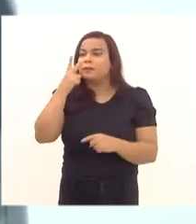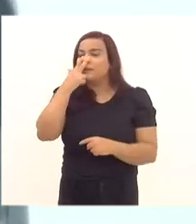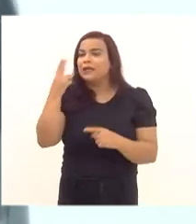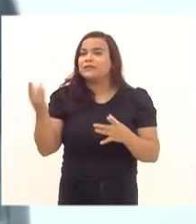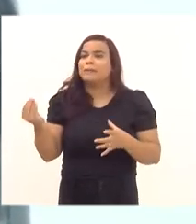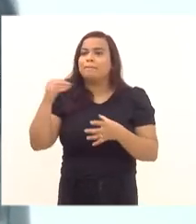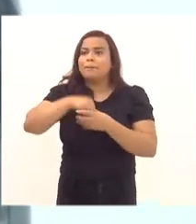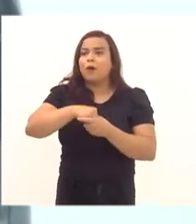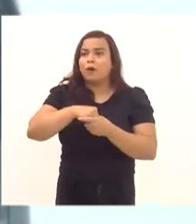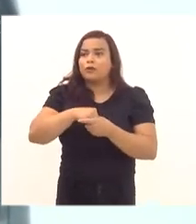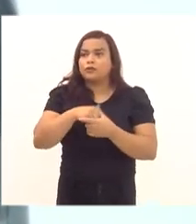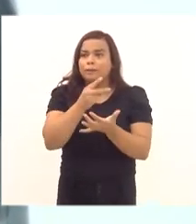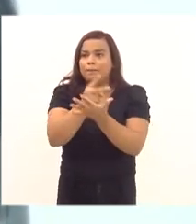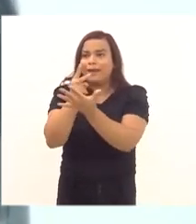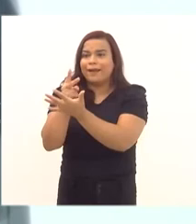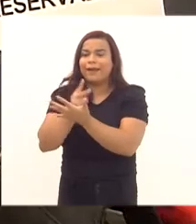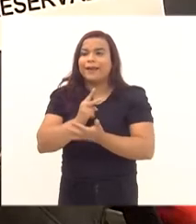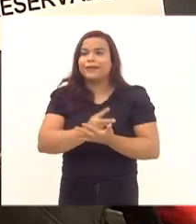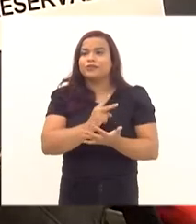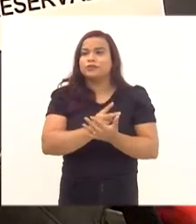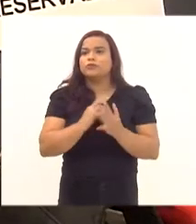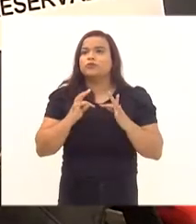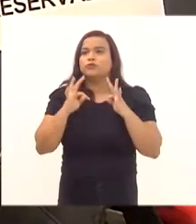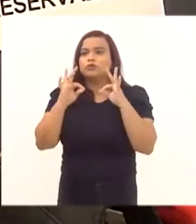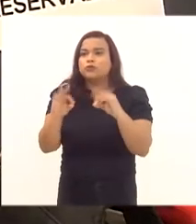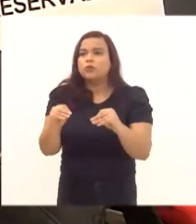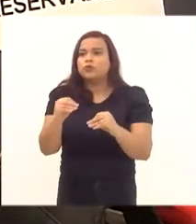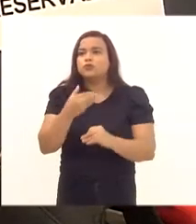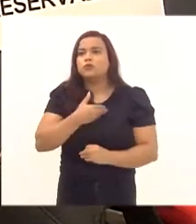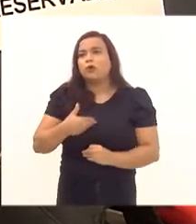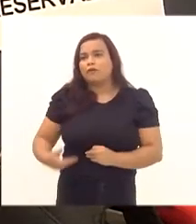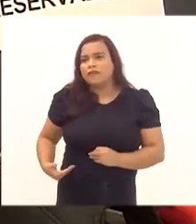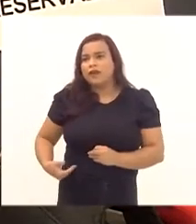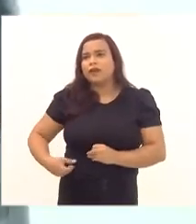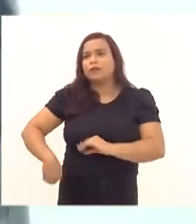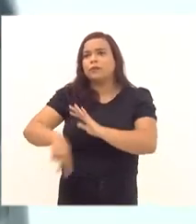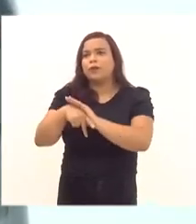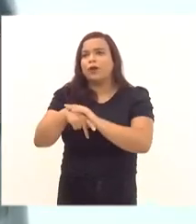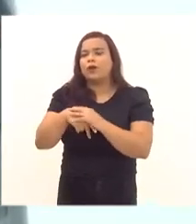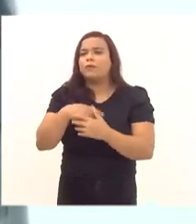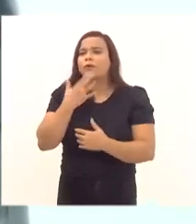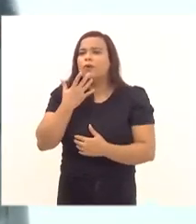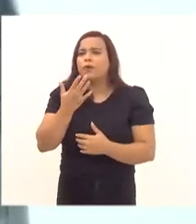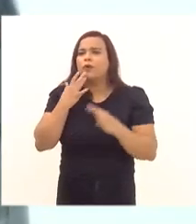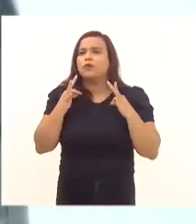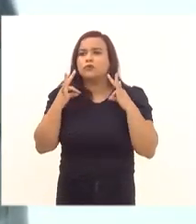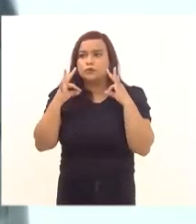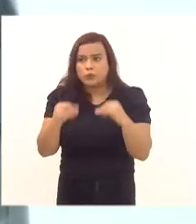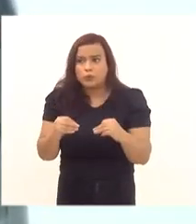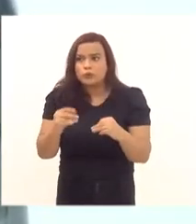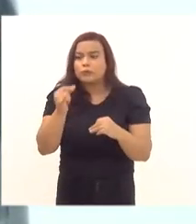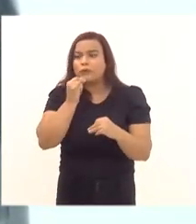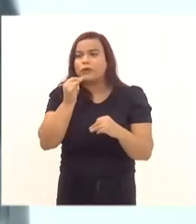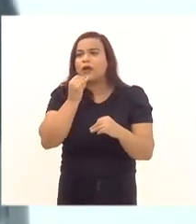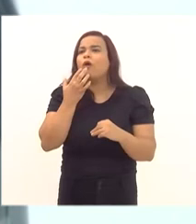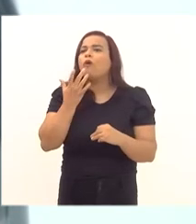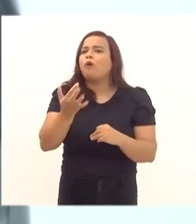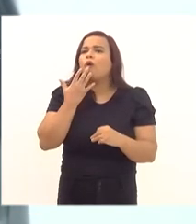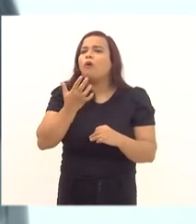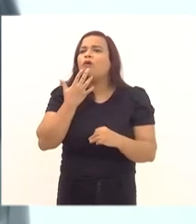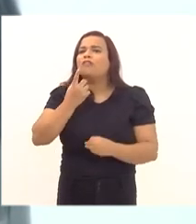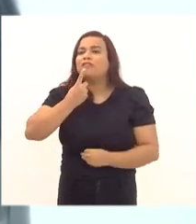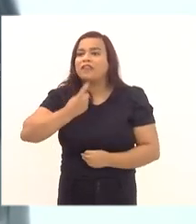bojo todas as os partes os governos de todas as cores Eu discordo o governo da cor